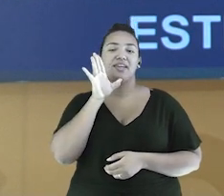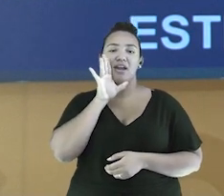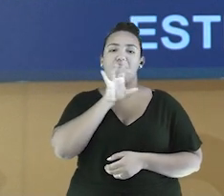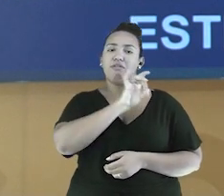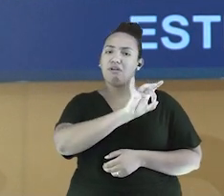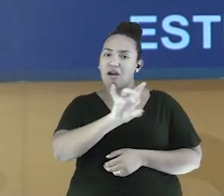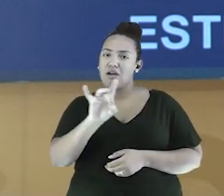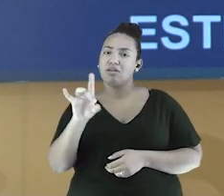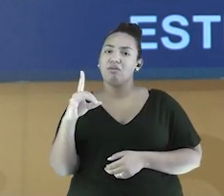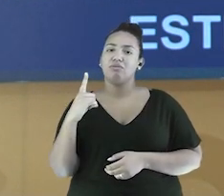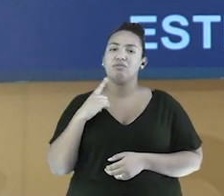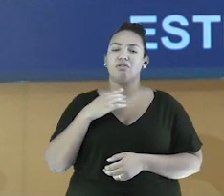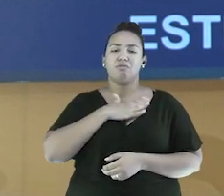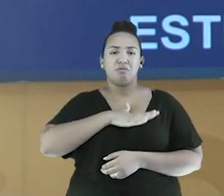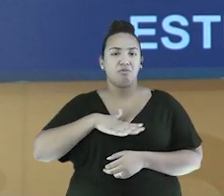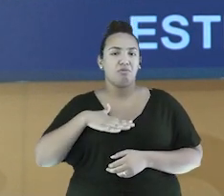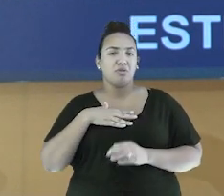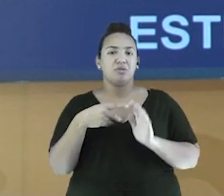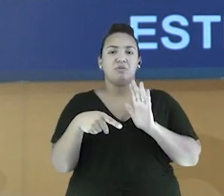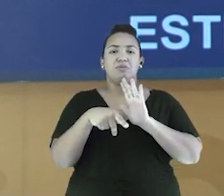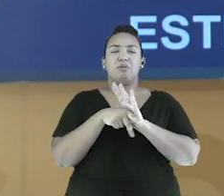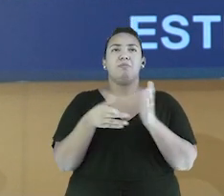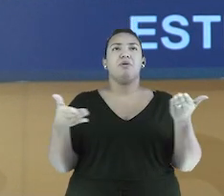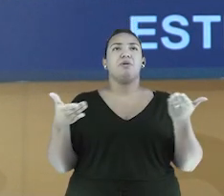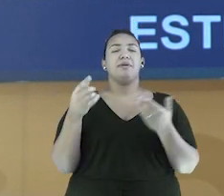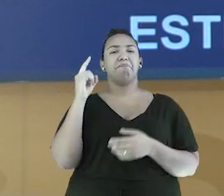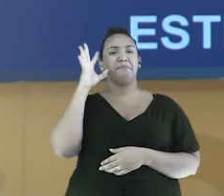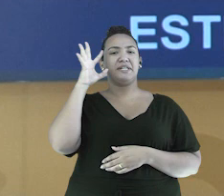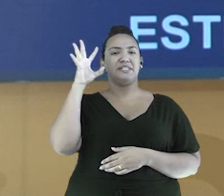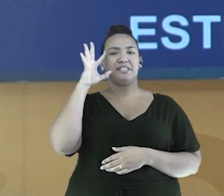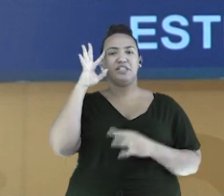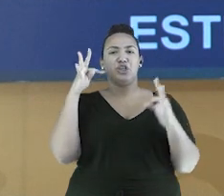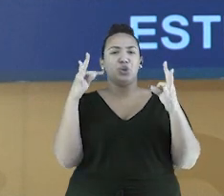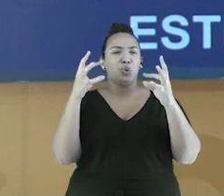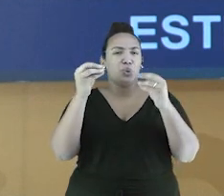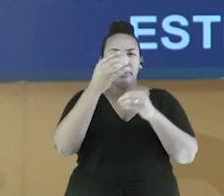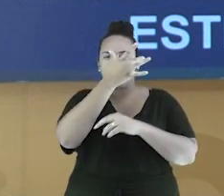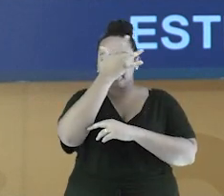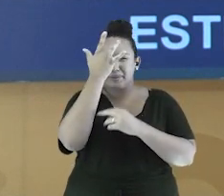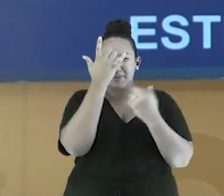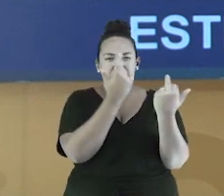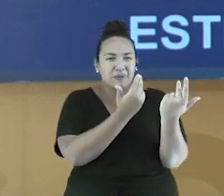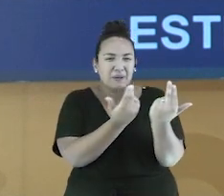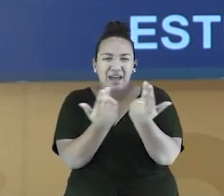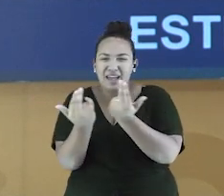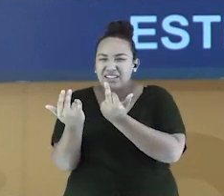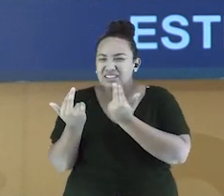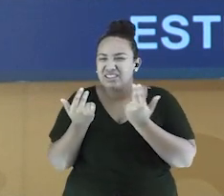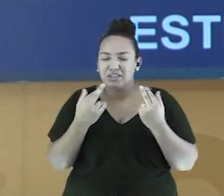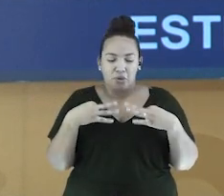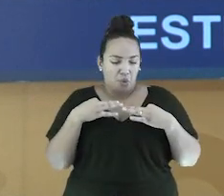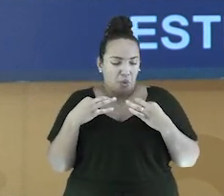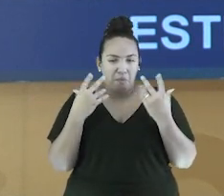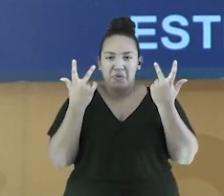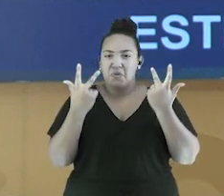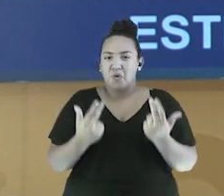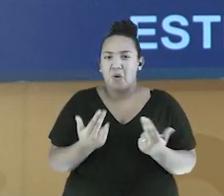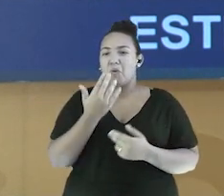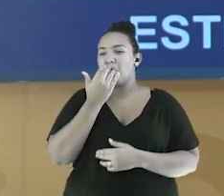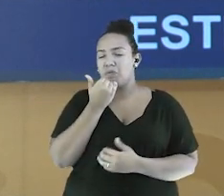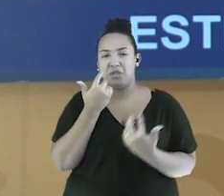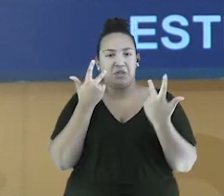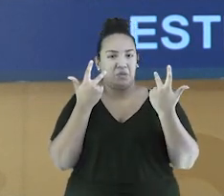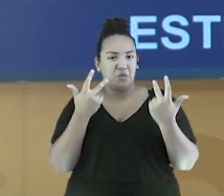diferente. Imagina que chato se todo mundo fosse igual. Se todo mundo se vestisse do mesmo jeito, comesse a mesma